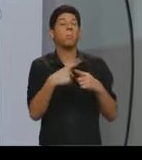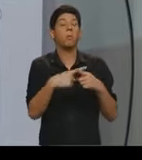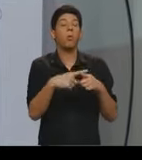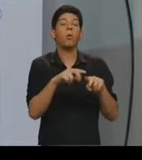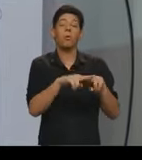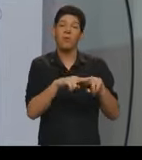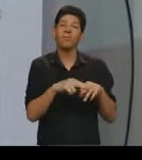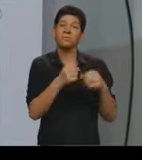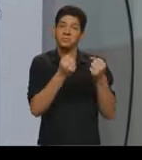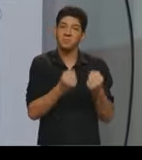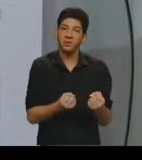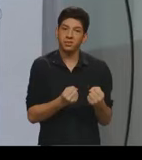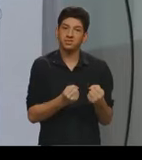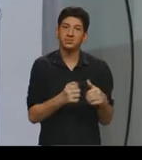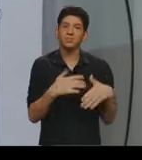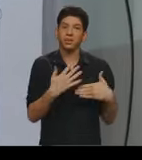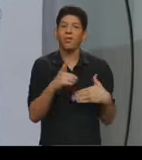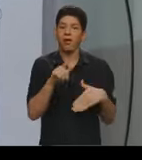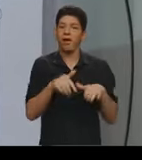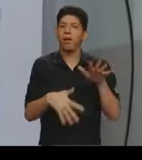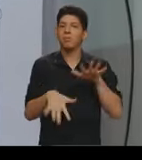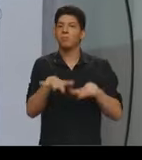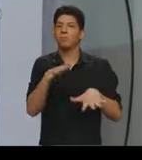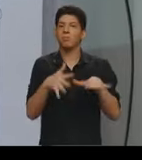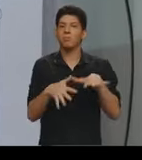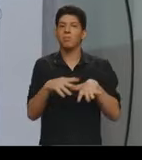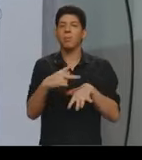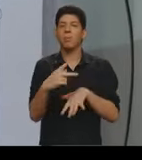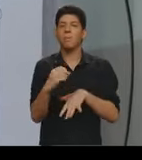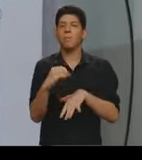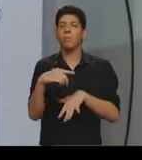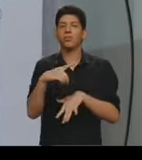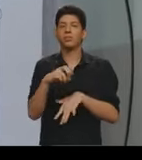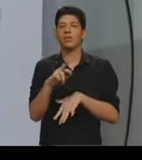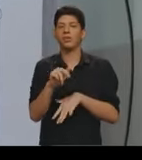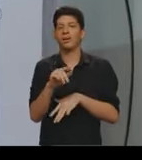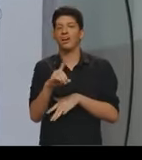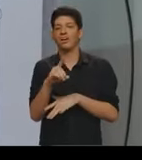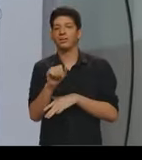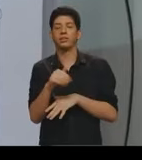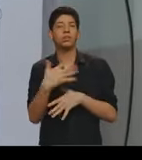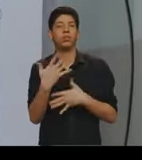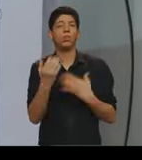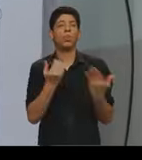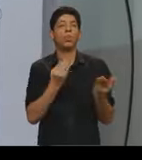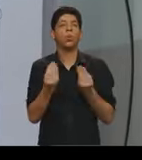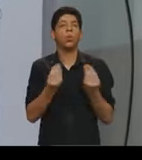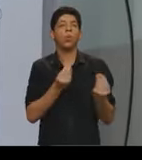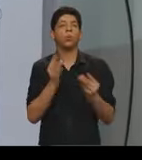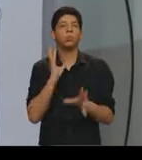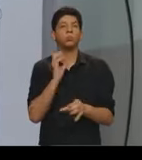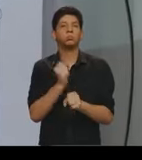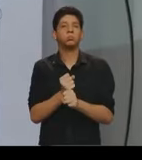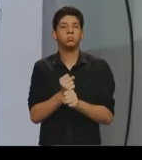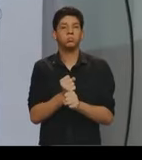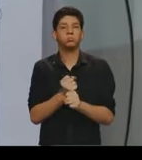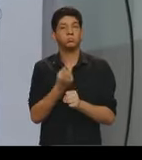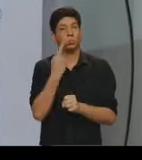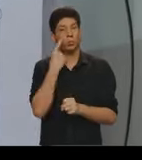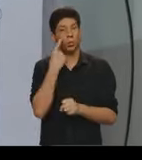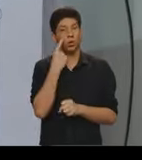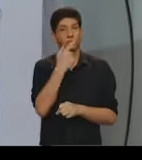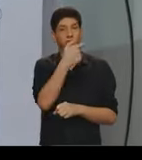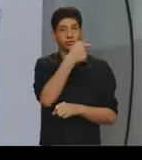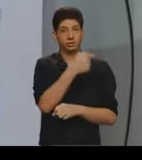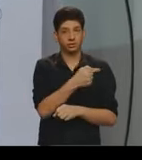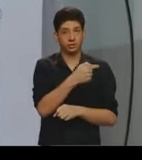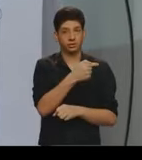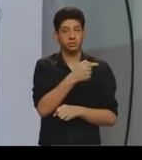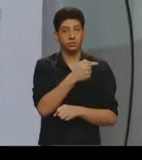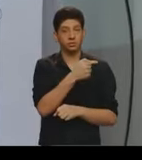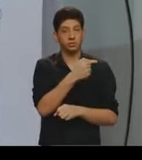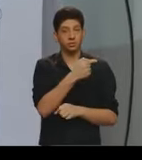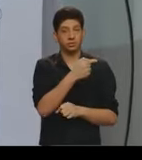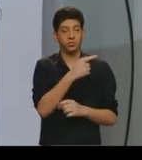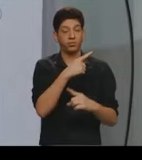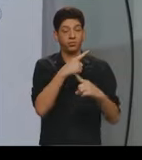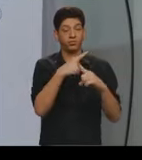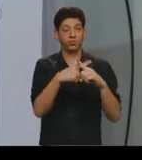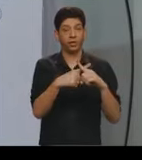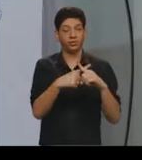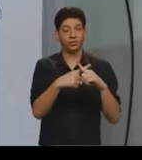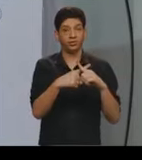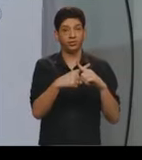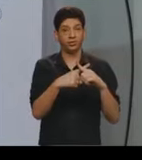é a média aritmética ponderada. Então, no caso aqui, o cálculo seria assim, ó, 7, que é a nota,